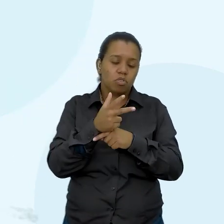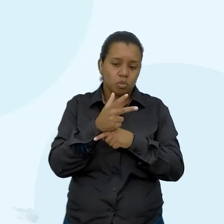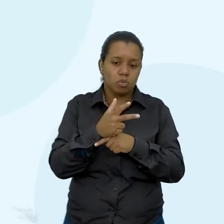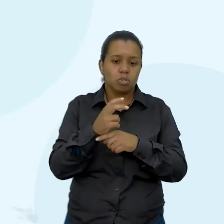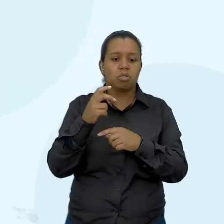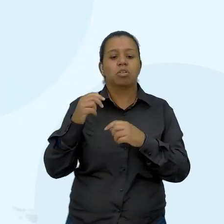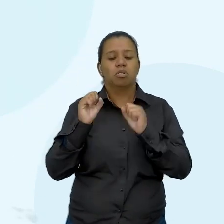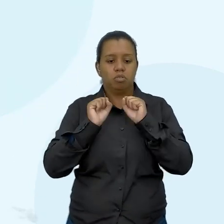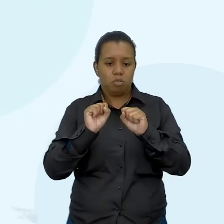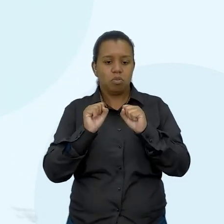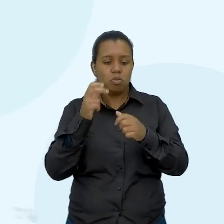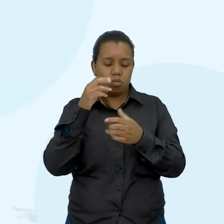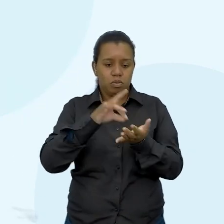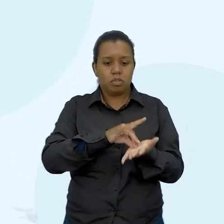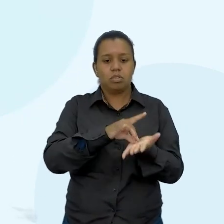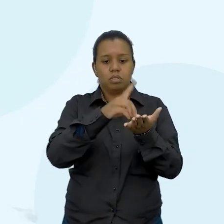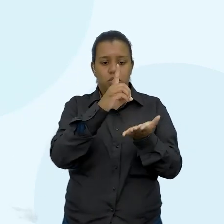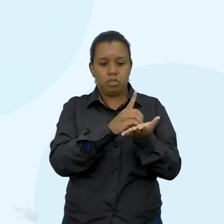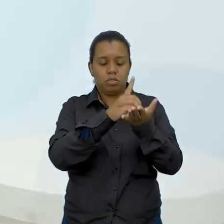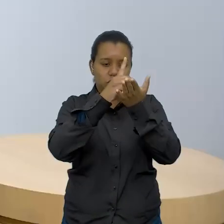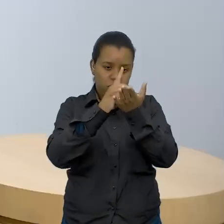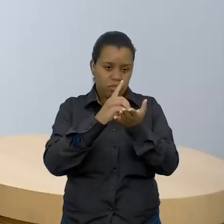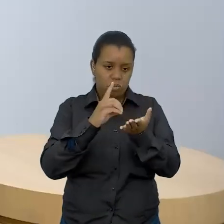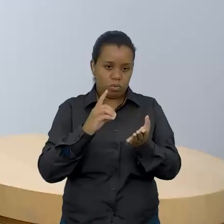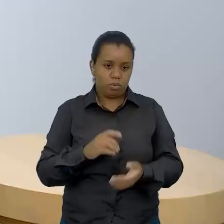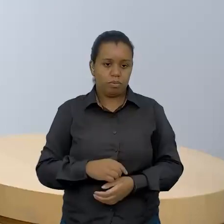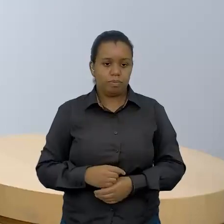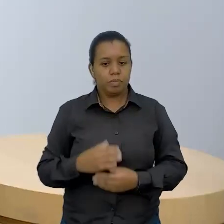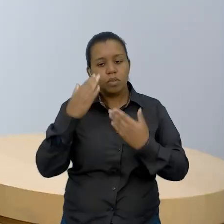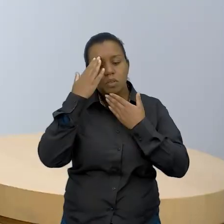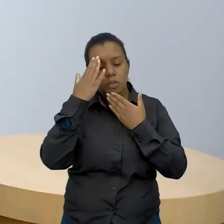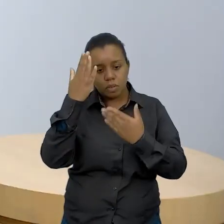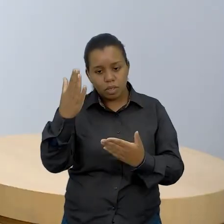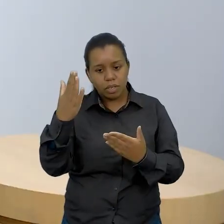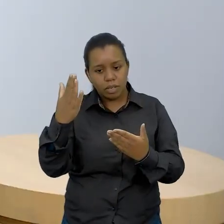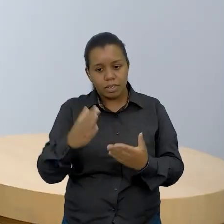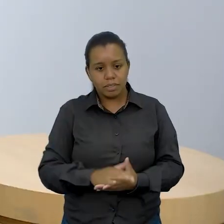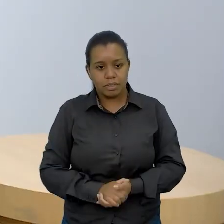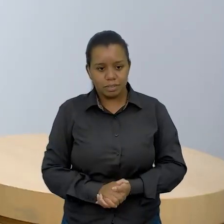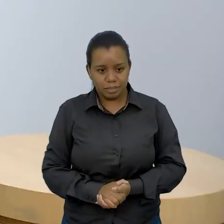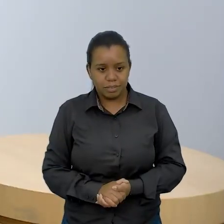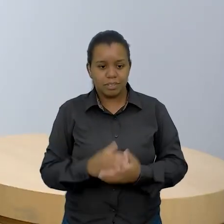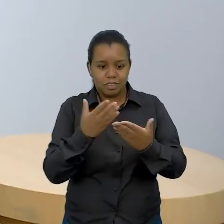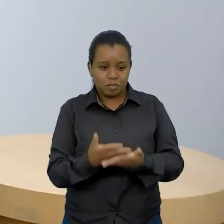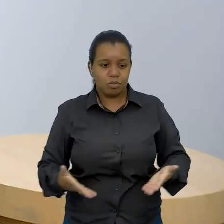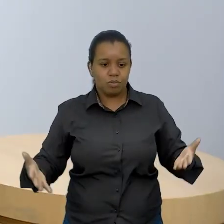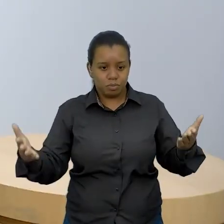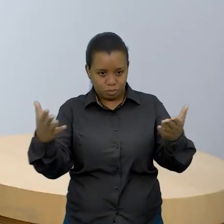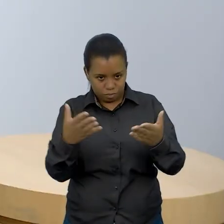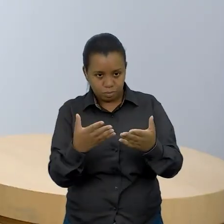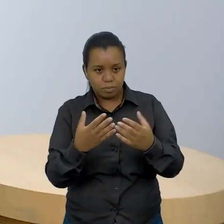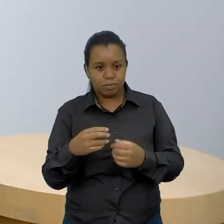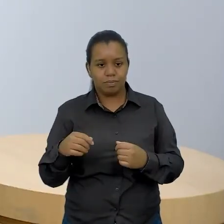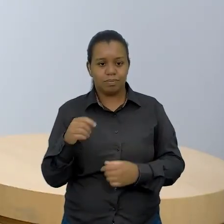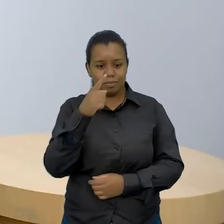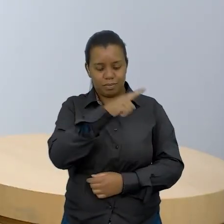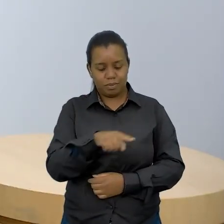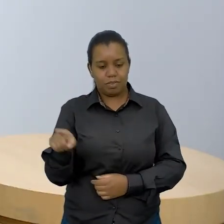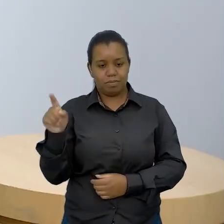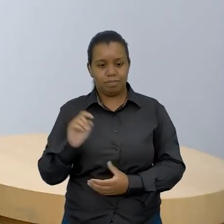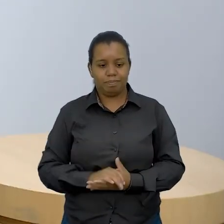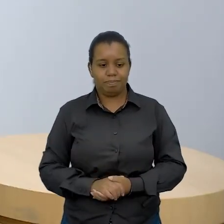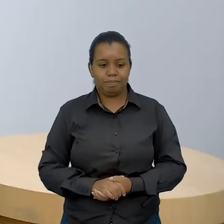todas essas coisas que a gente discutiu aqui. E eu vou ficando por aqui, agradeço então a presença de todos vocês, até a próxima.